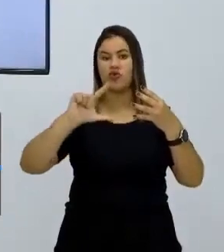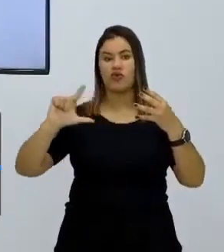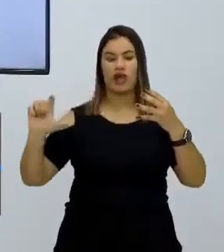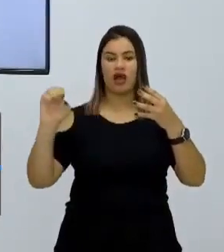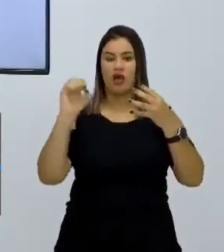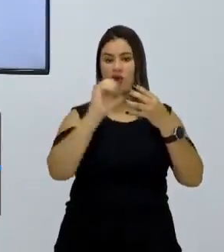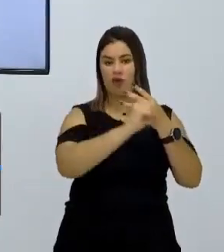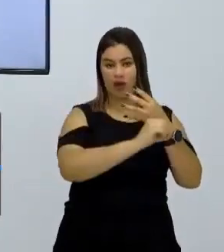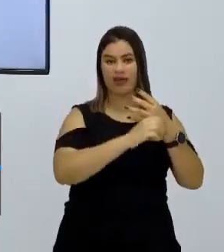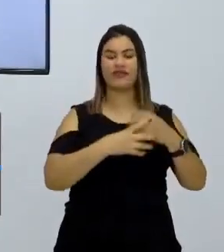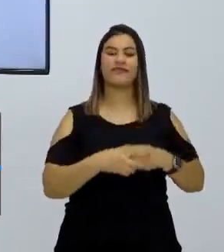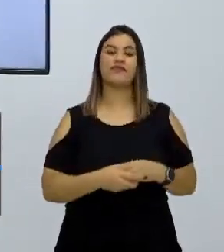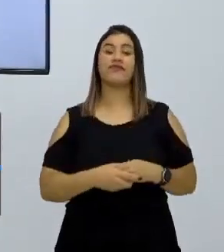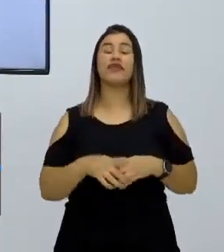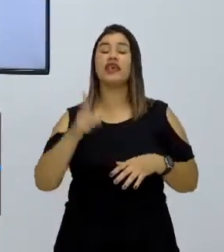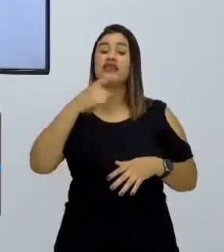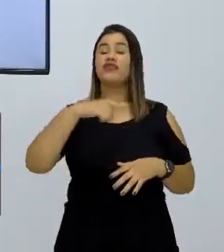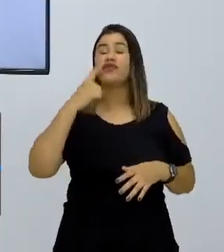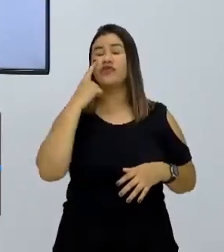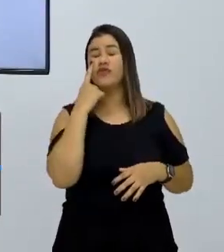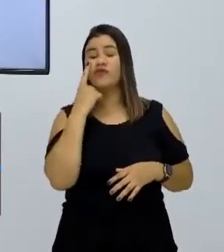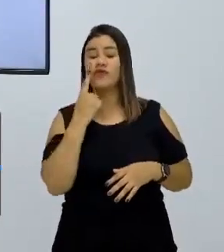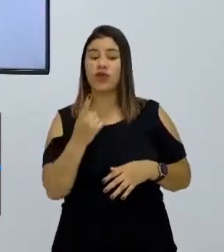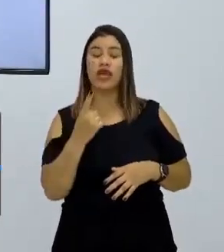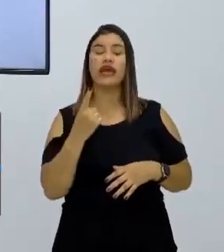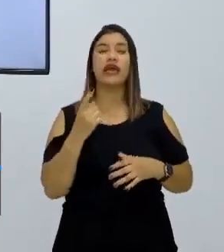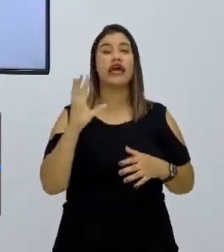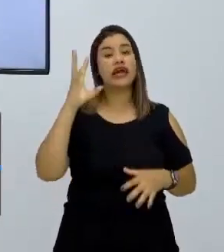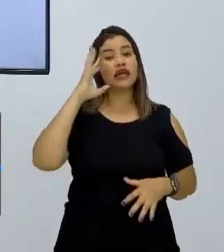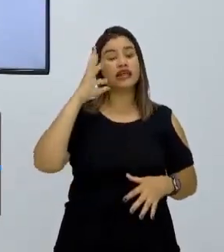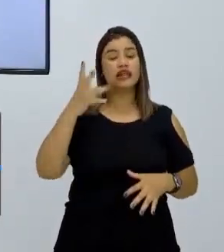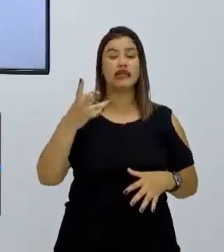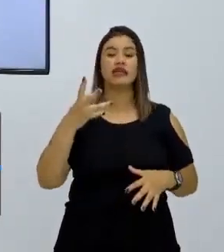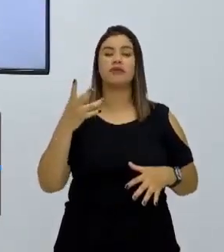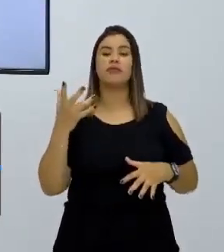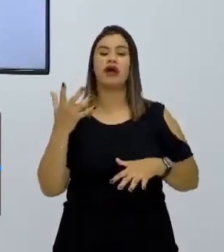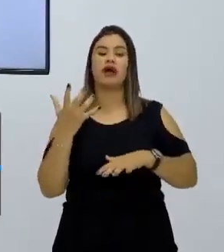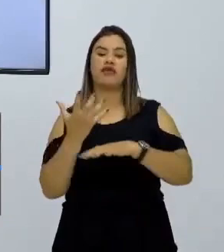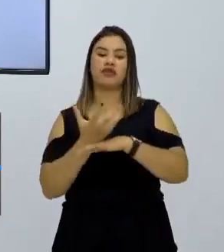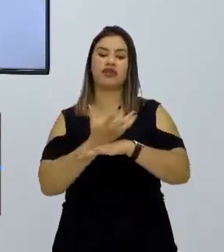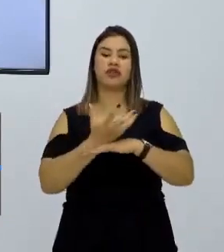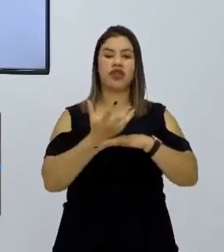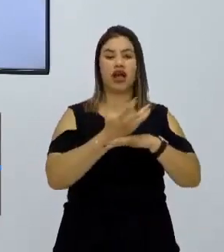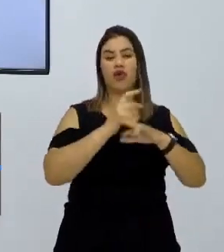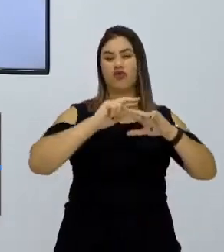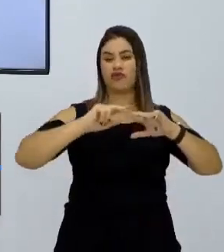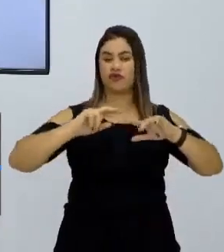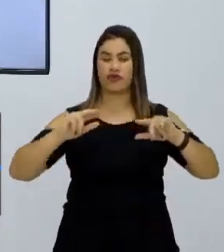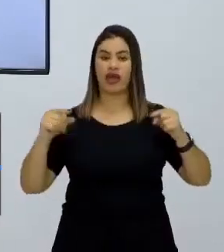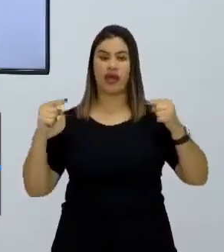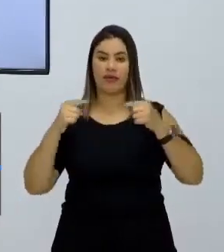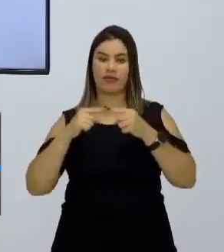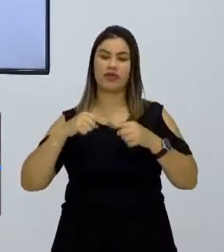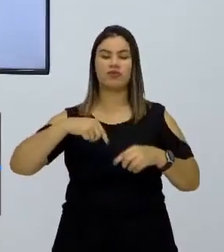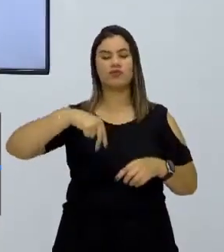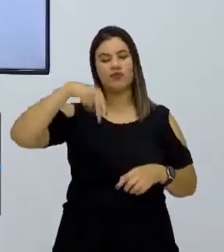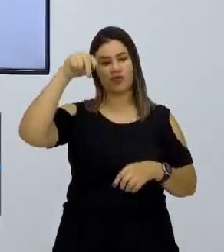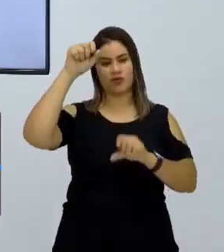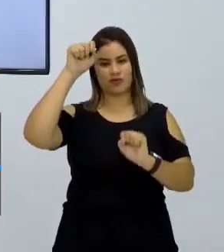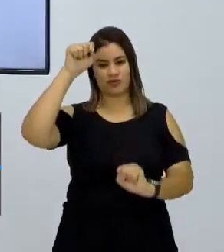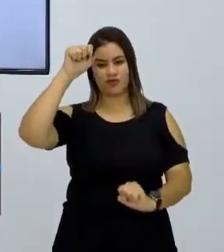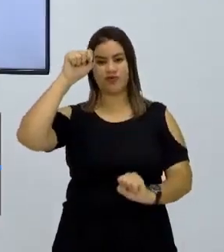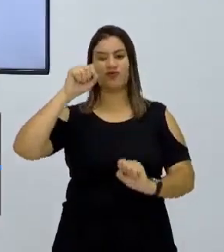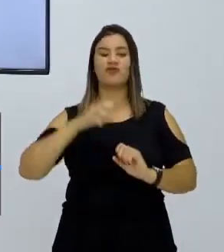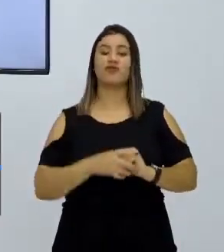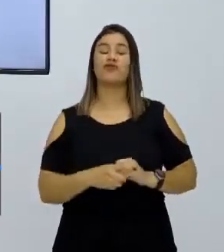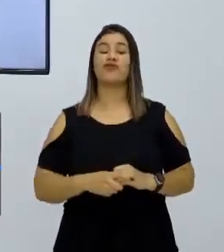vê clima, vê vegetação, vê aspectos muito próximos, né, entre o hemisfério norte e o hemisfério sul, tá certo? Vamos